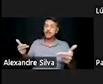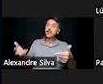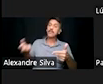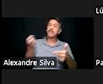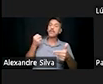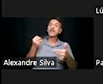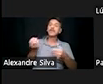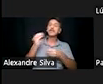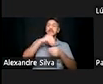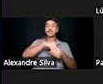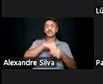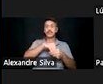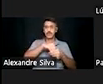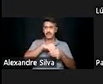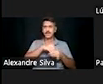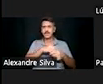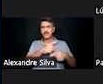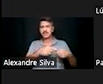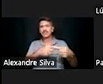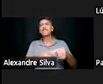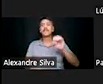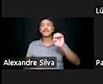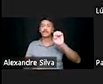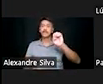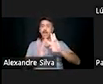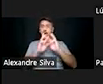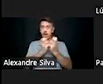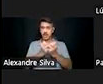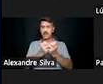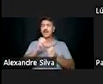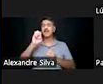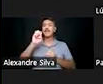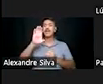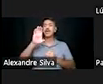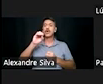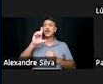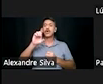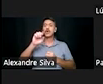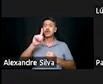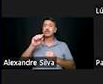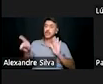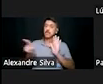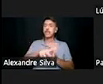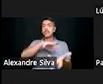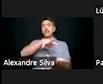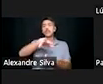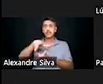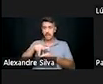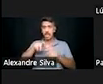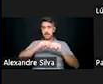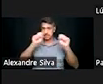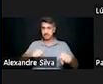ser incorporado no ciclo litológico, que é parte do sistema Terra. Eu,